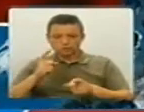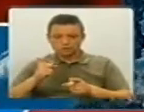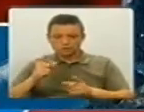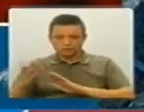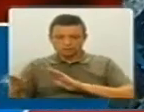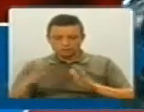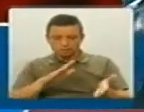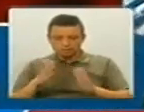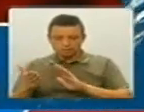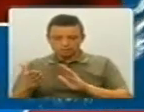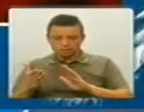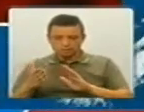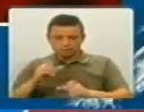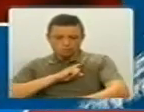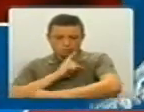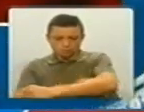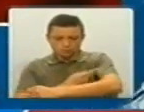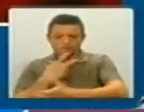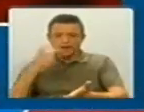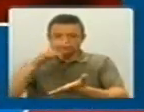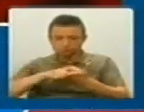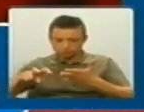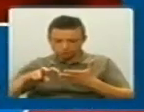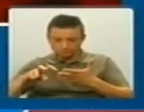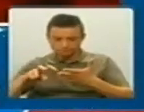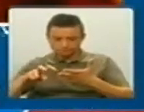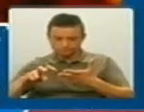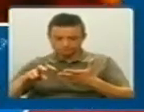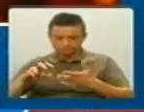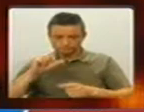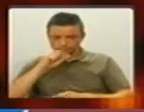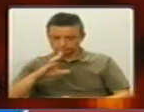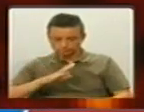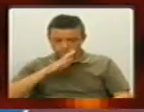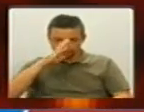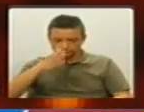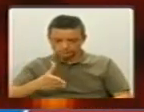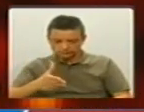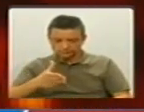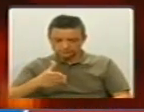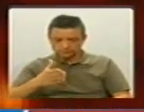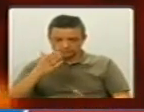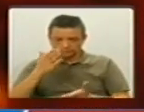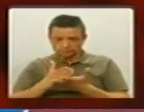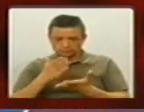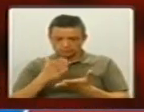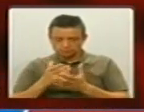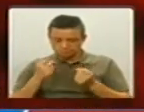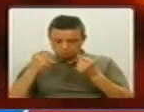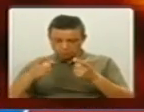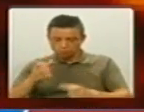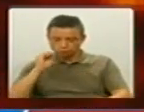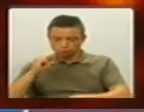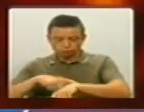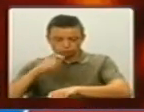ou menos a esse potencial energético. E, bom, então posso-te dizer que em apenas pouquíssimos